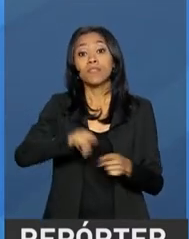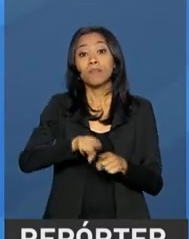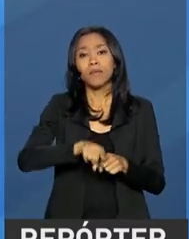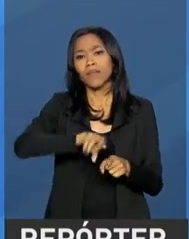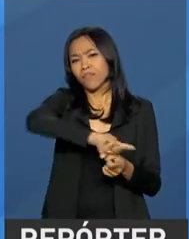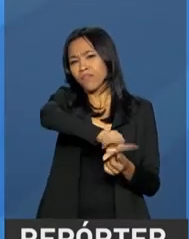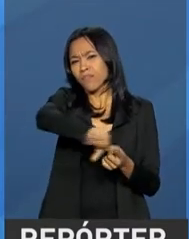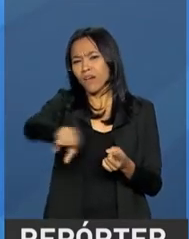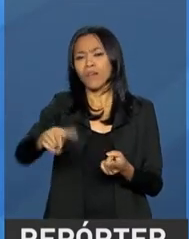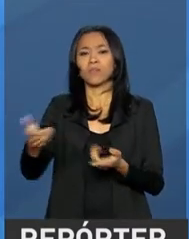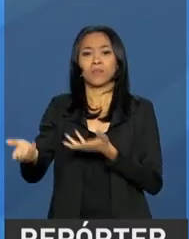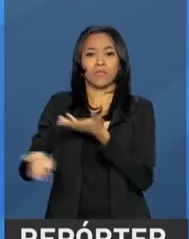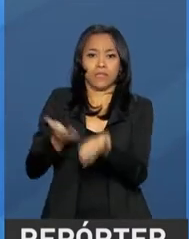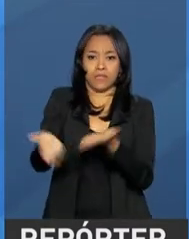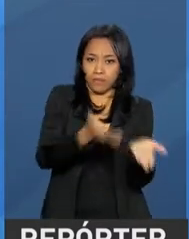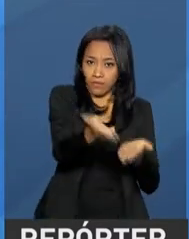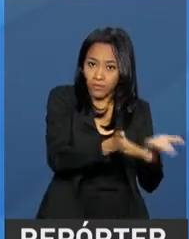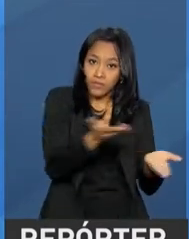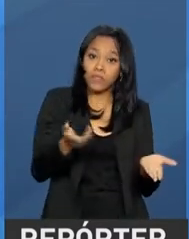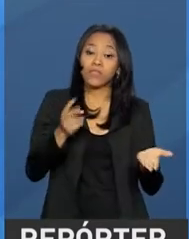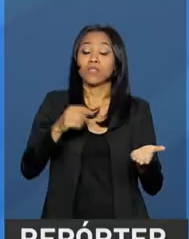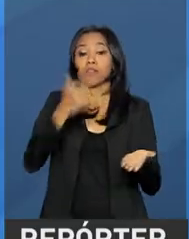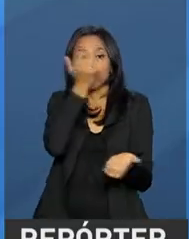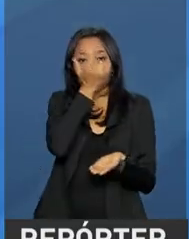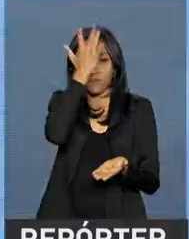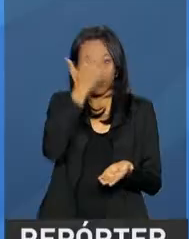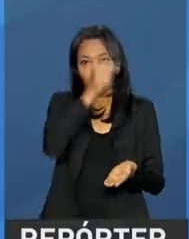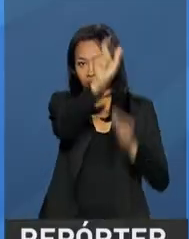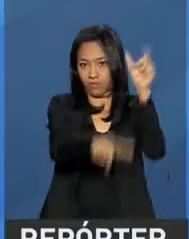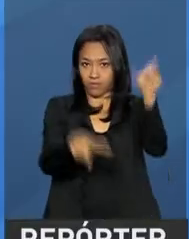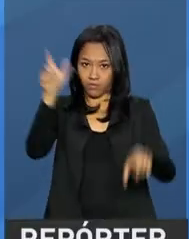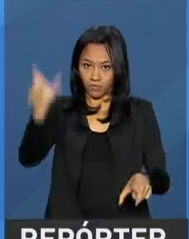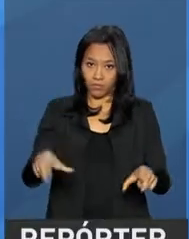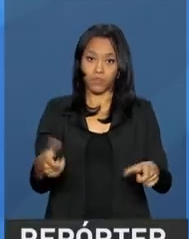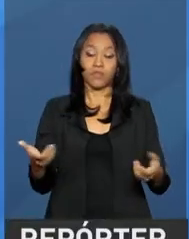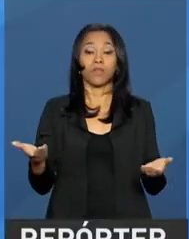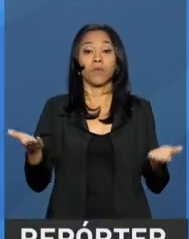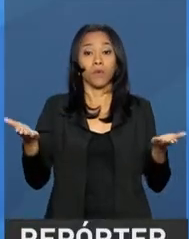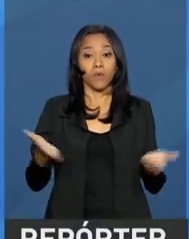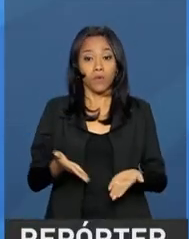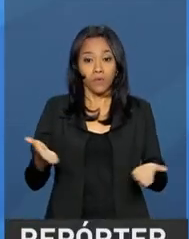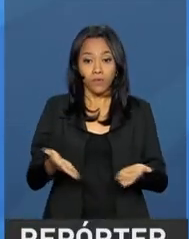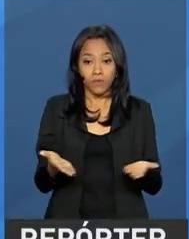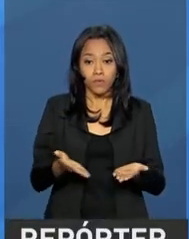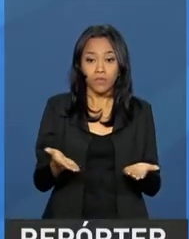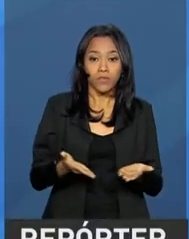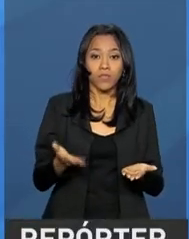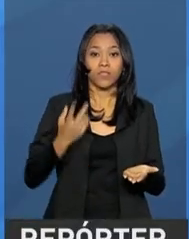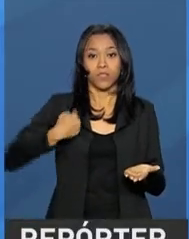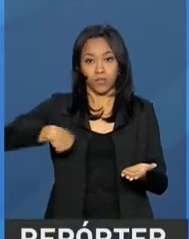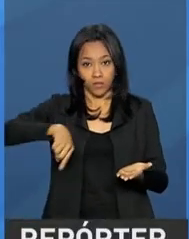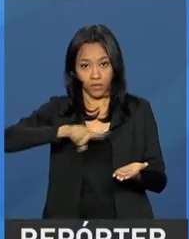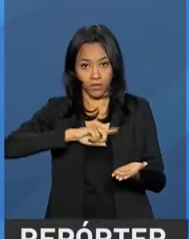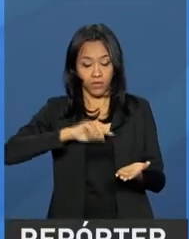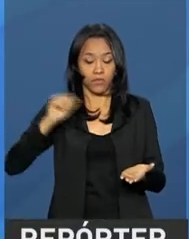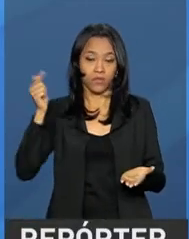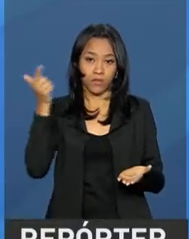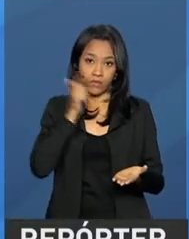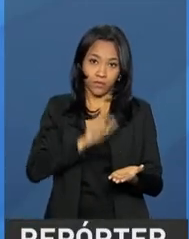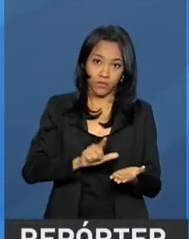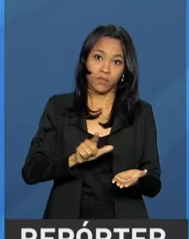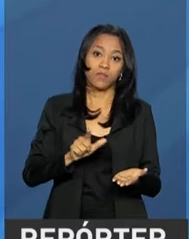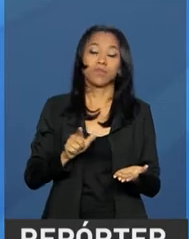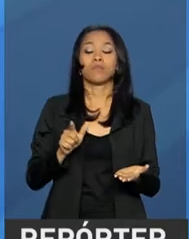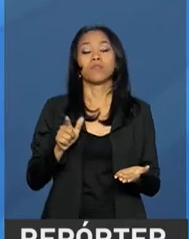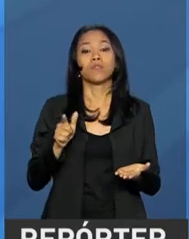facilitando o dia a dia e facilitando a vida do cidadão e hoje chegamos a um bom termo de poder